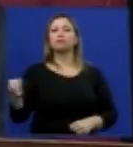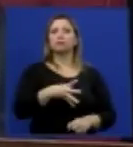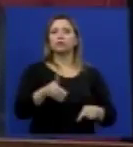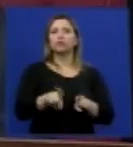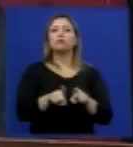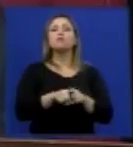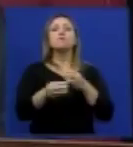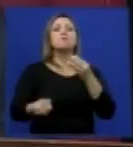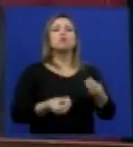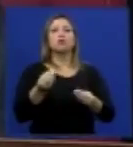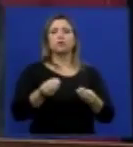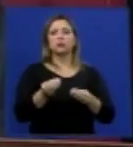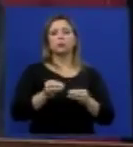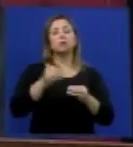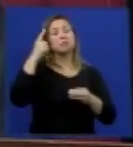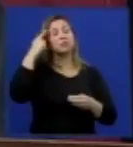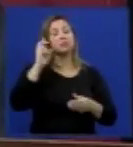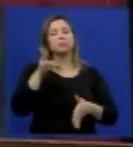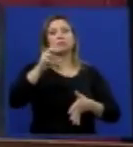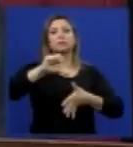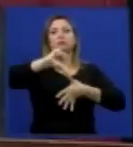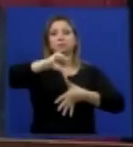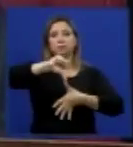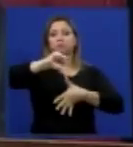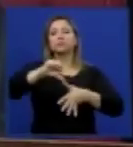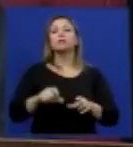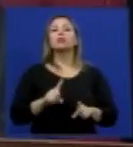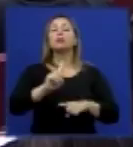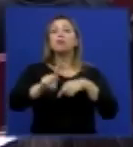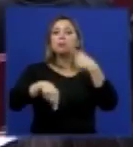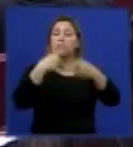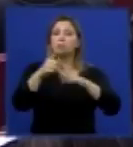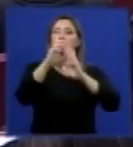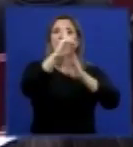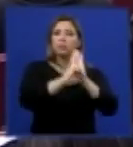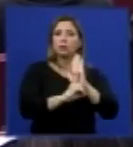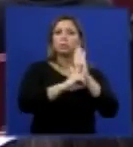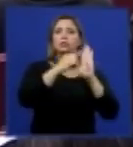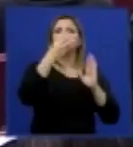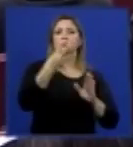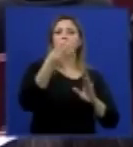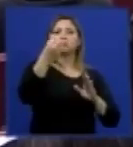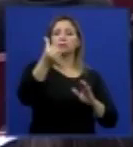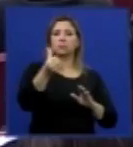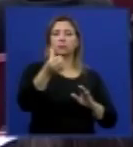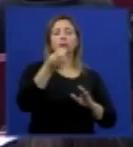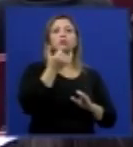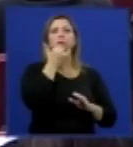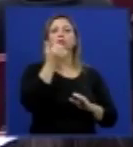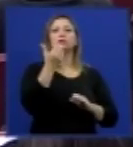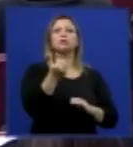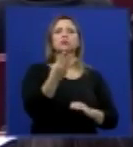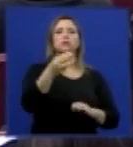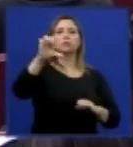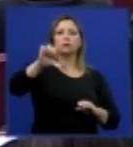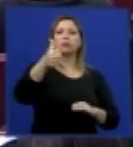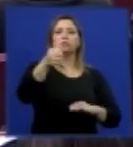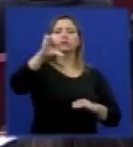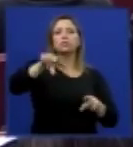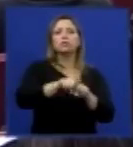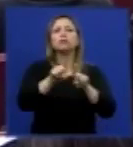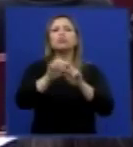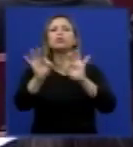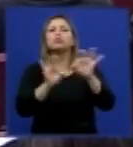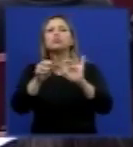da nomenclatura comum do Mercosul. E depois o decreto 3919, de 2001, que classificou como infração